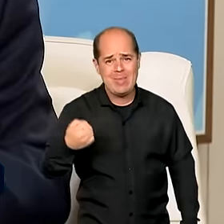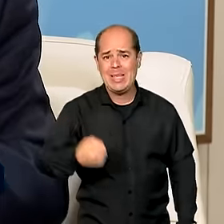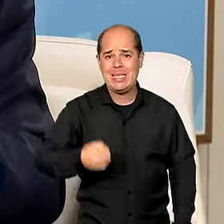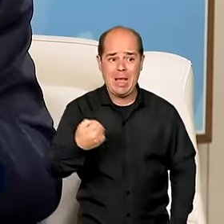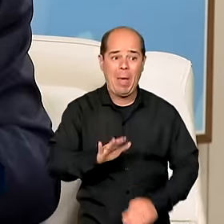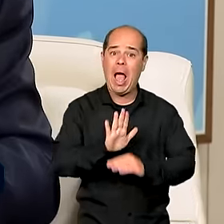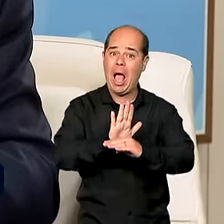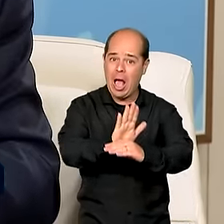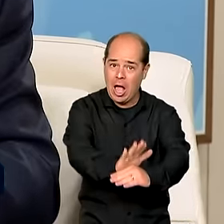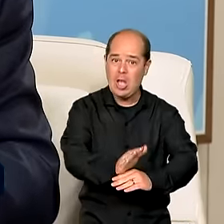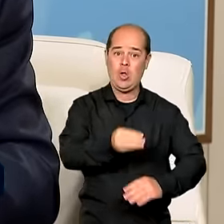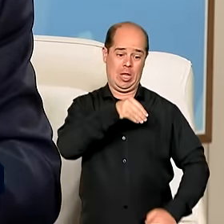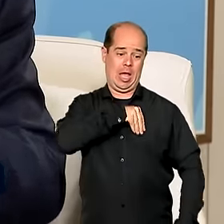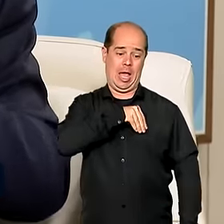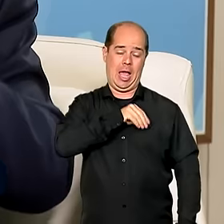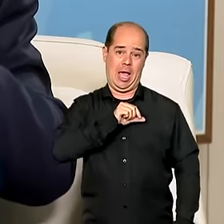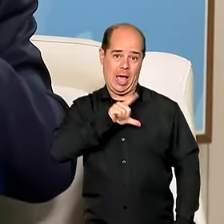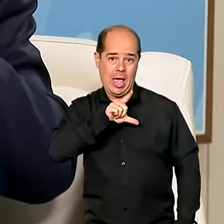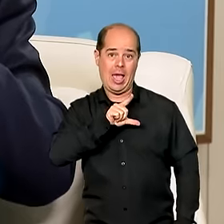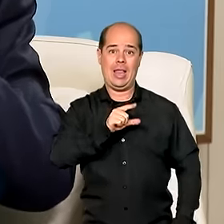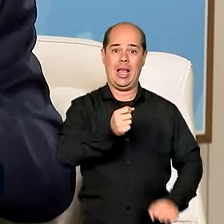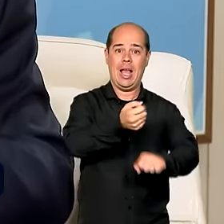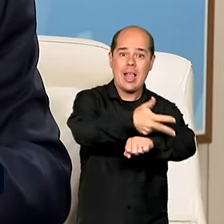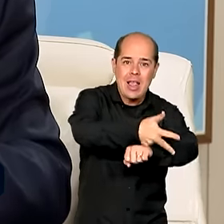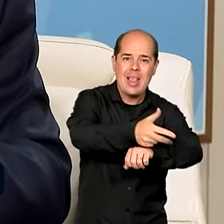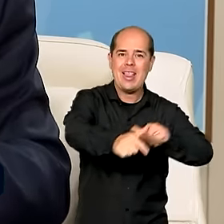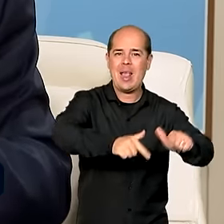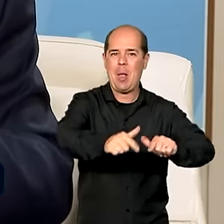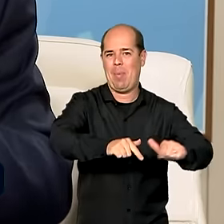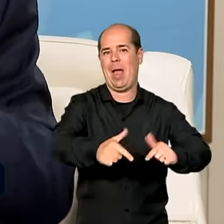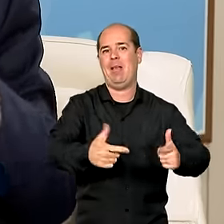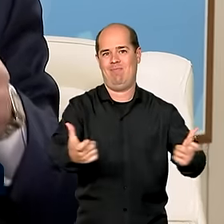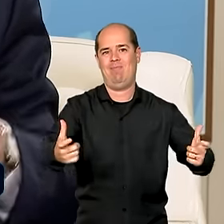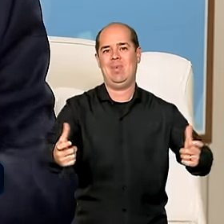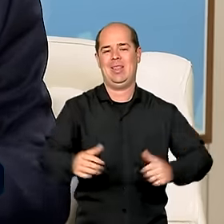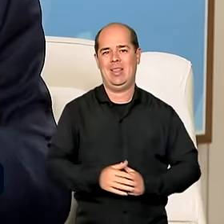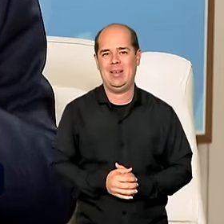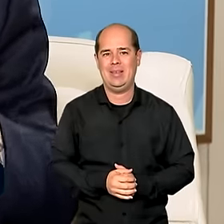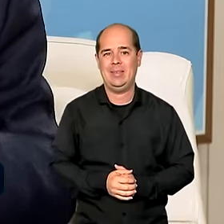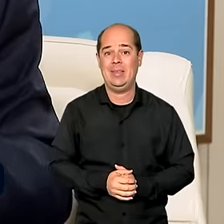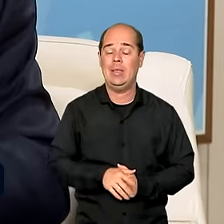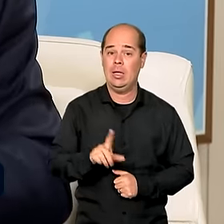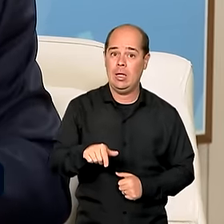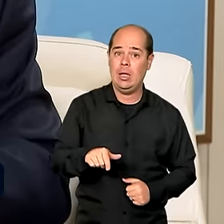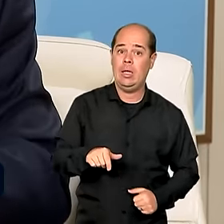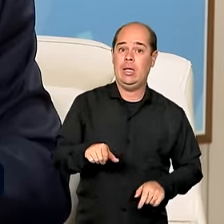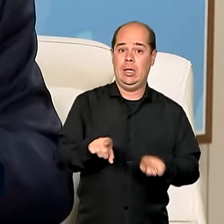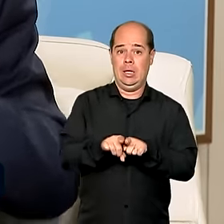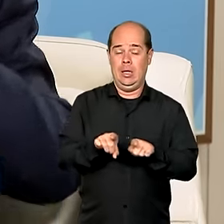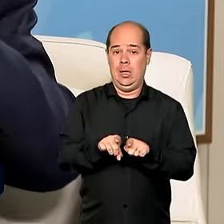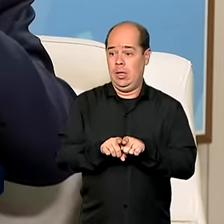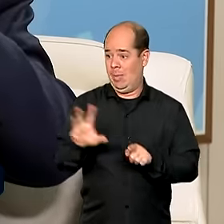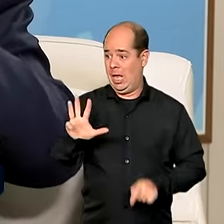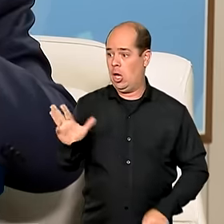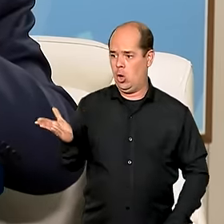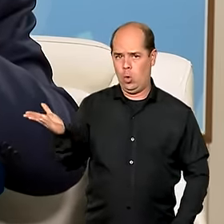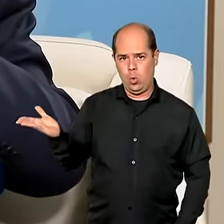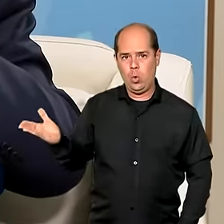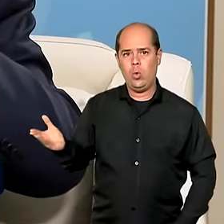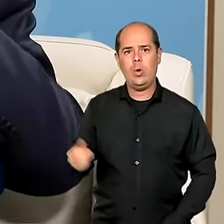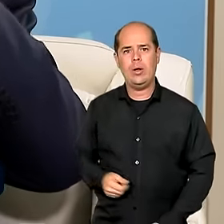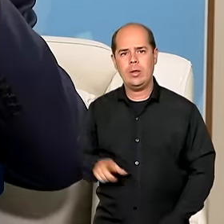o presidente Lula colocou o Brasil como protagonista dos três grandes debates do planeta